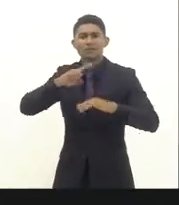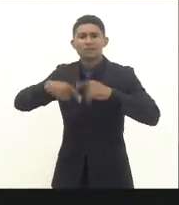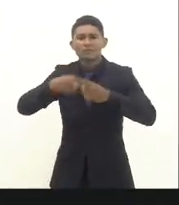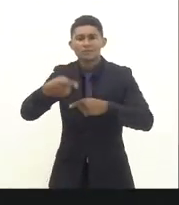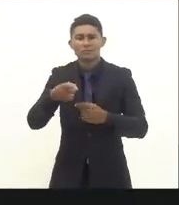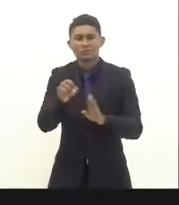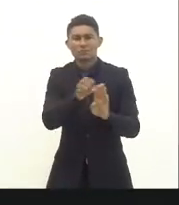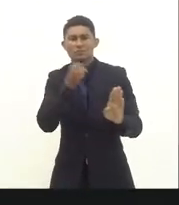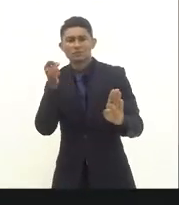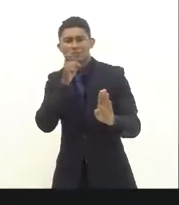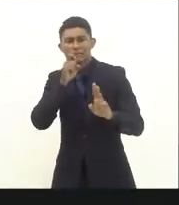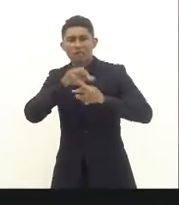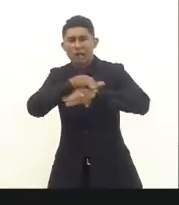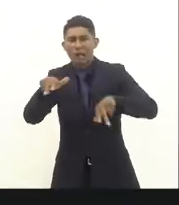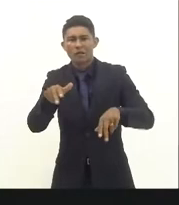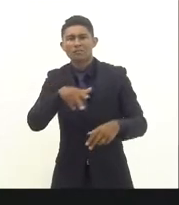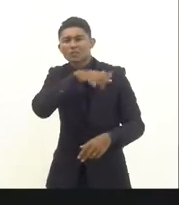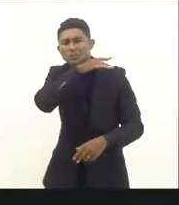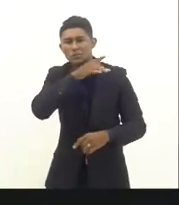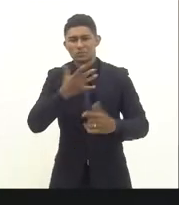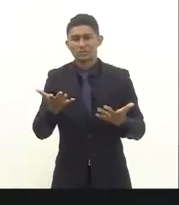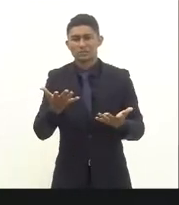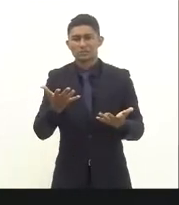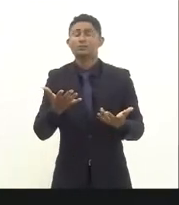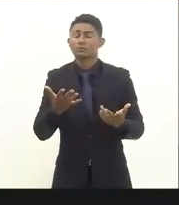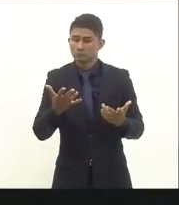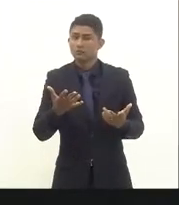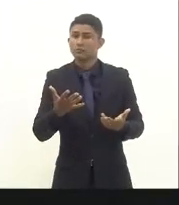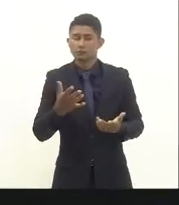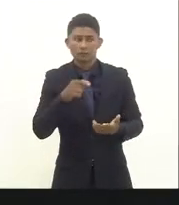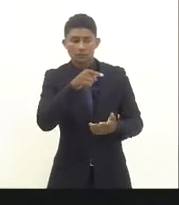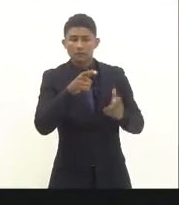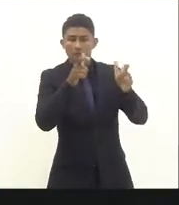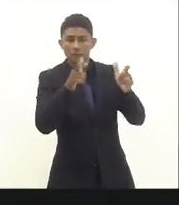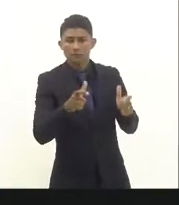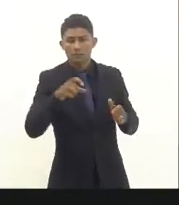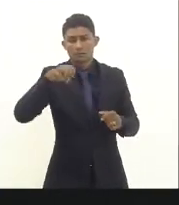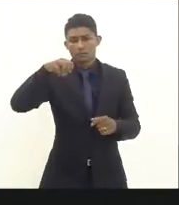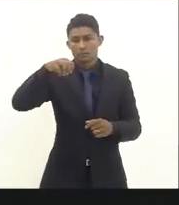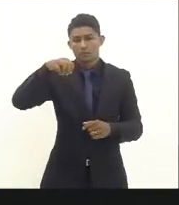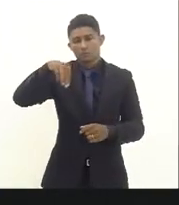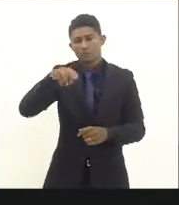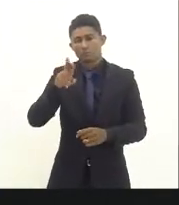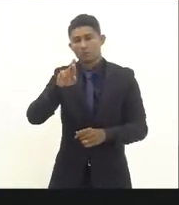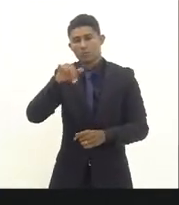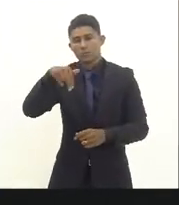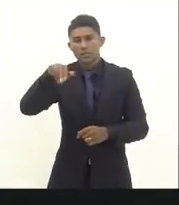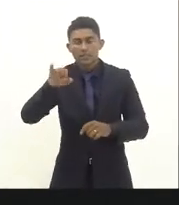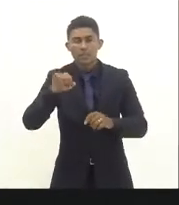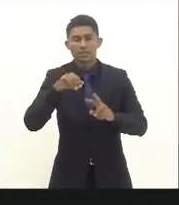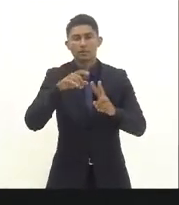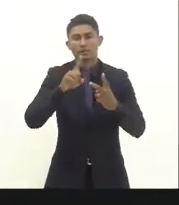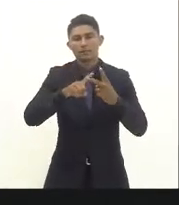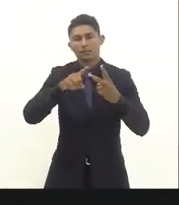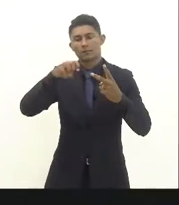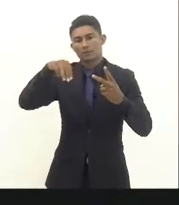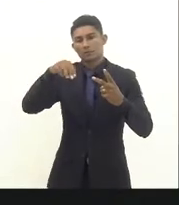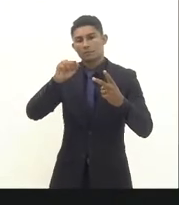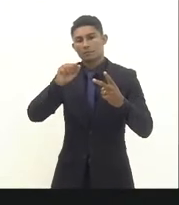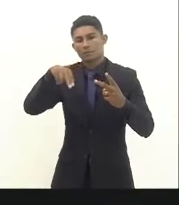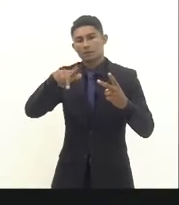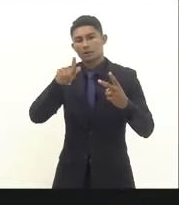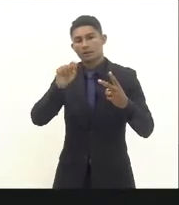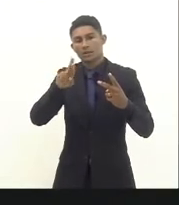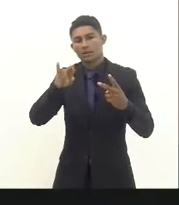na CPI das audiências públicas que a população de Mangaratiba Muriqui Itacuruçá são atingidos pela